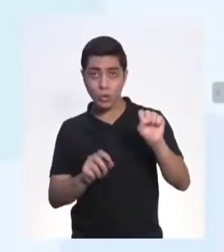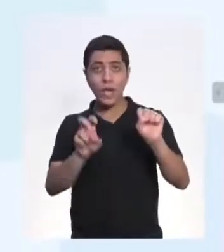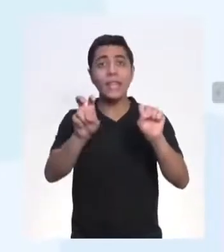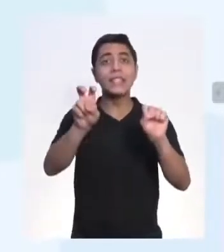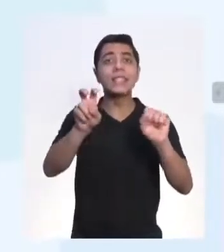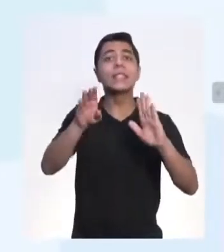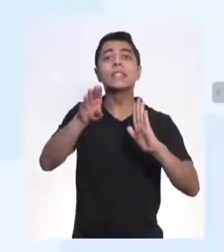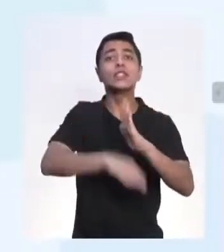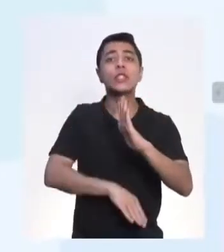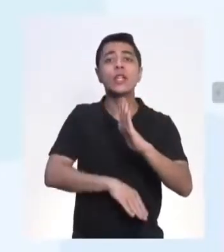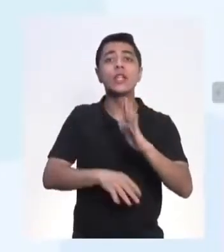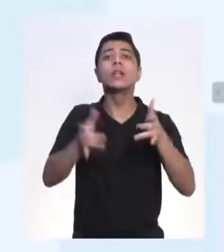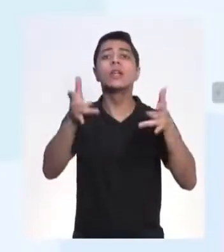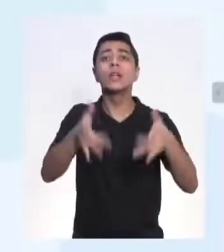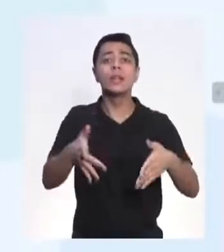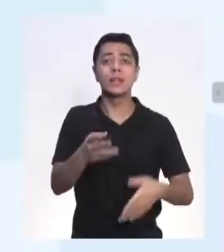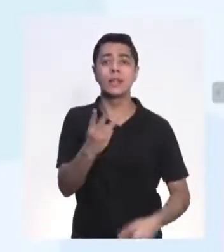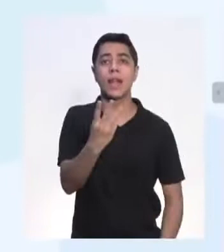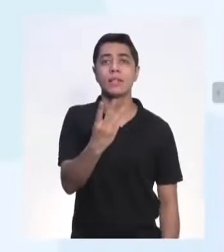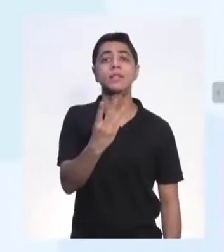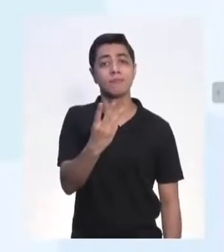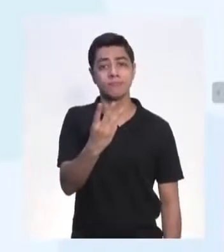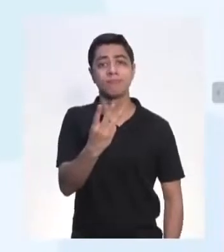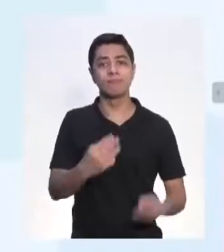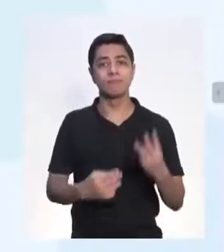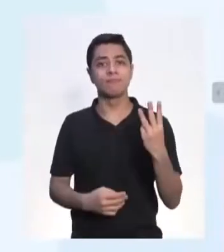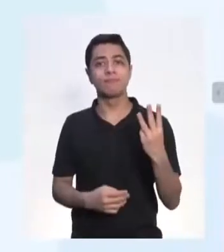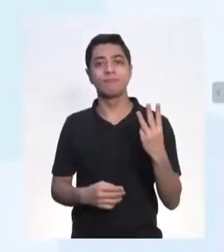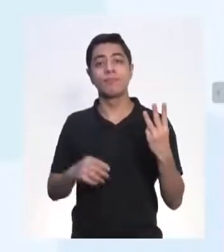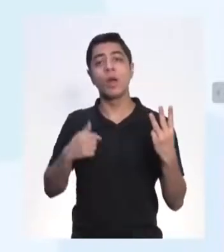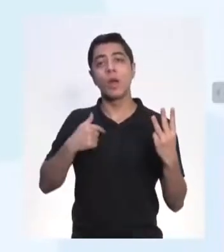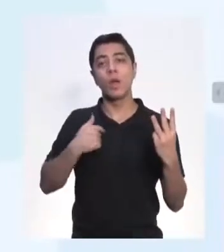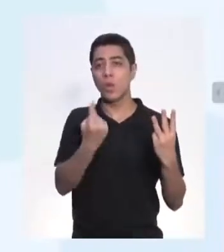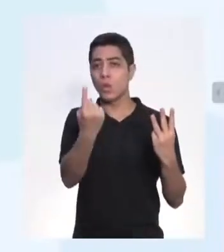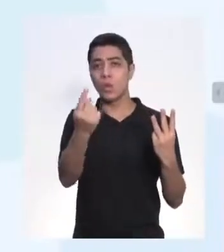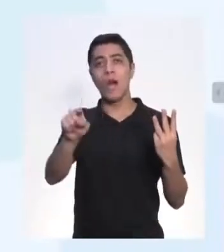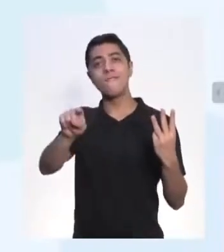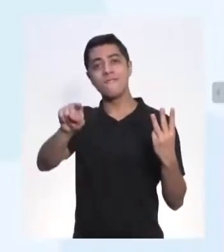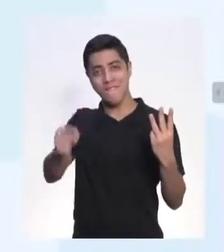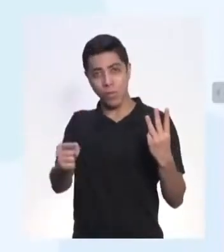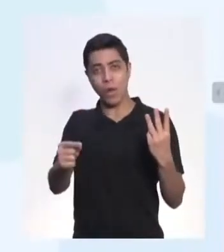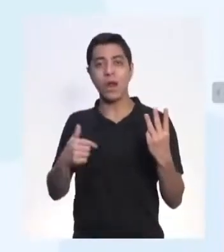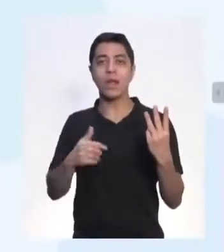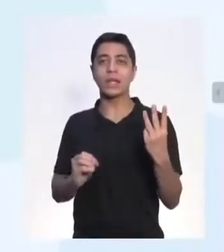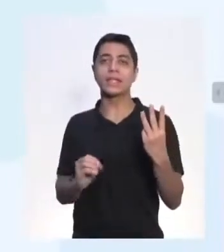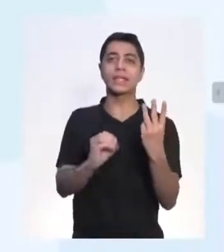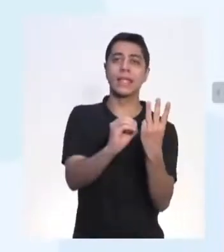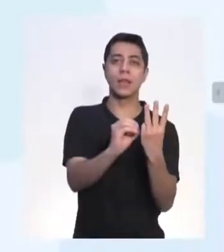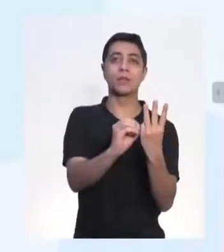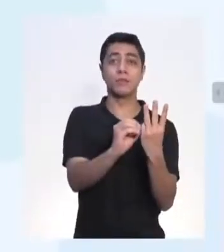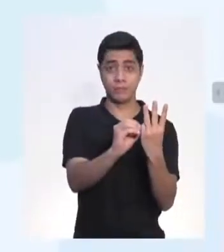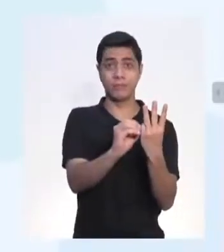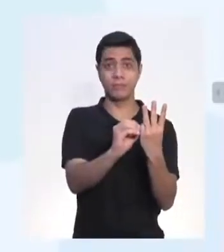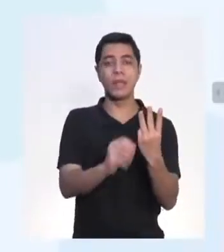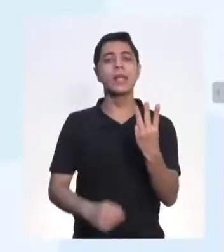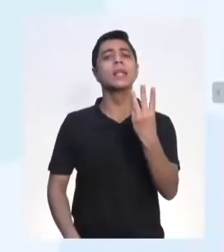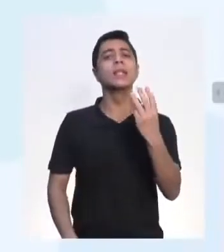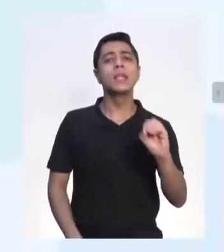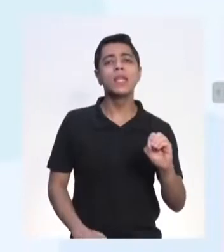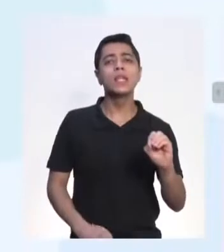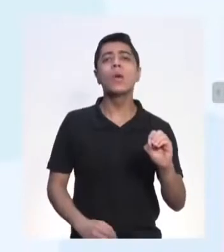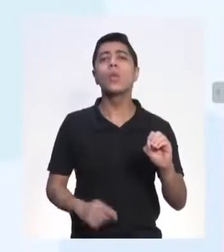Então, vírgula me dá direito a pôr um 0. 30 na tabuada do 5, 6. 6 vezes